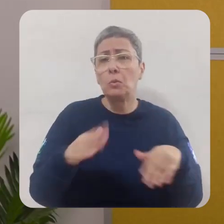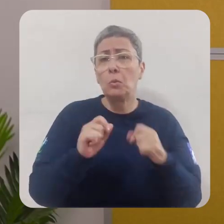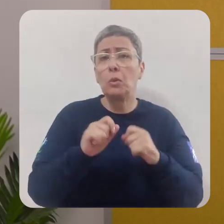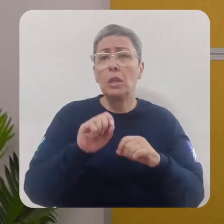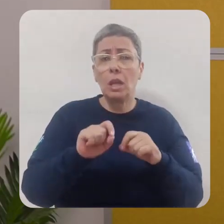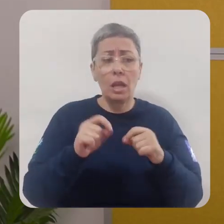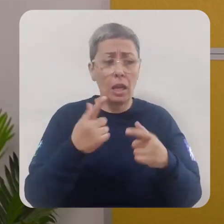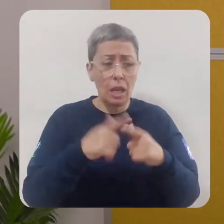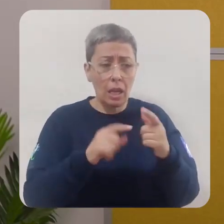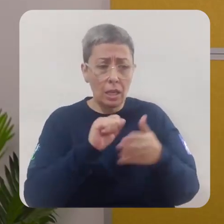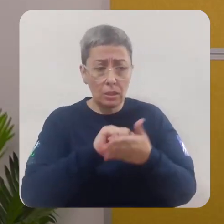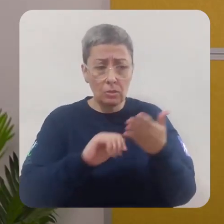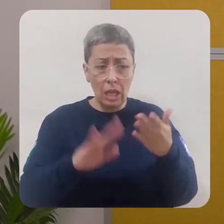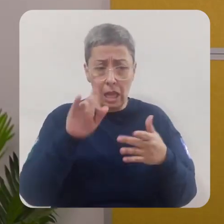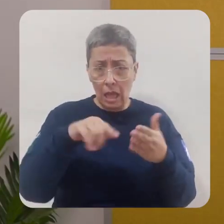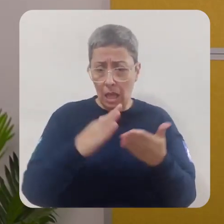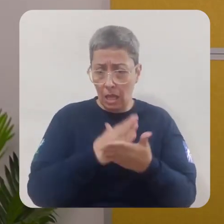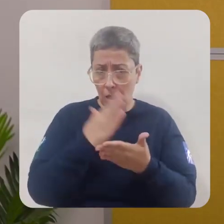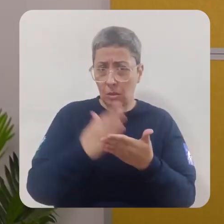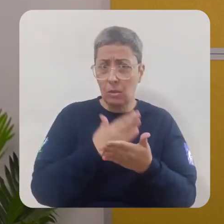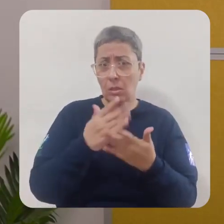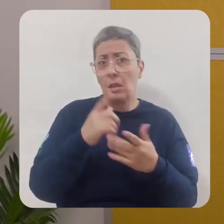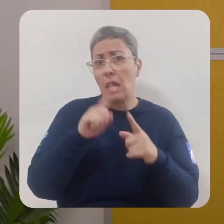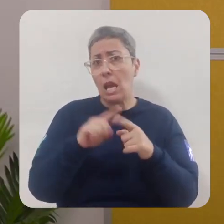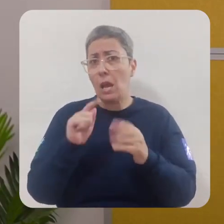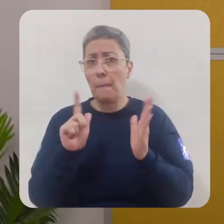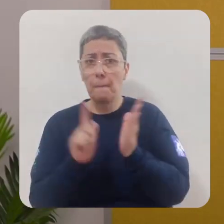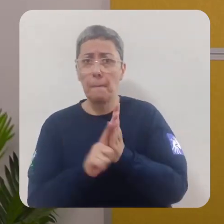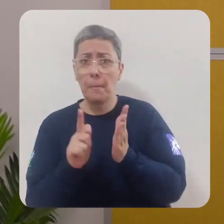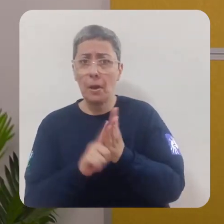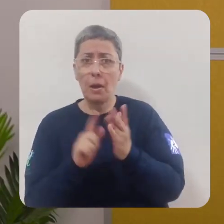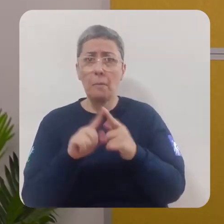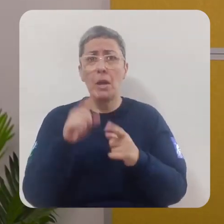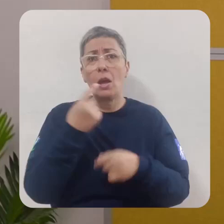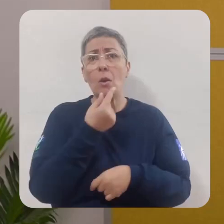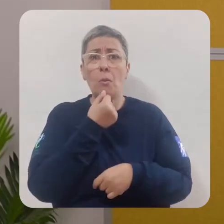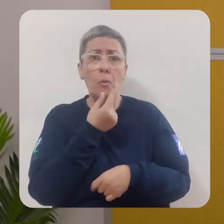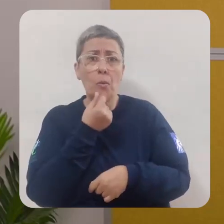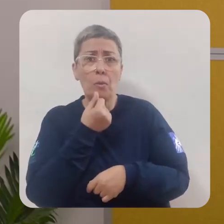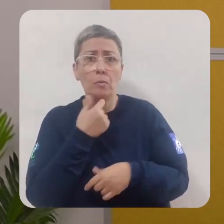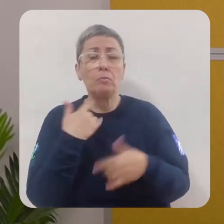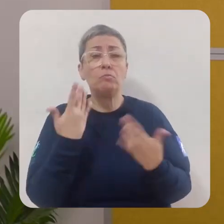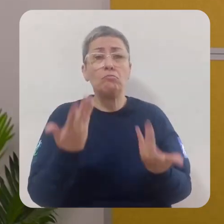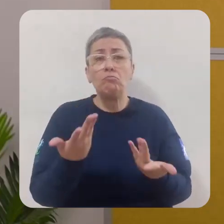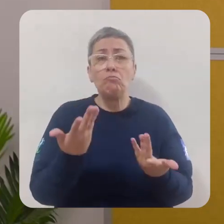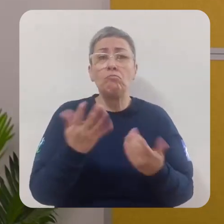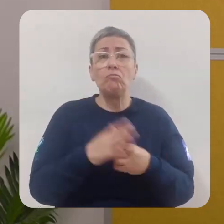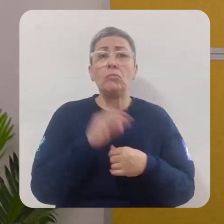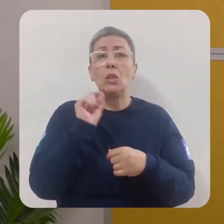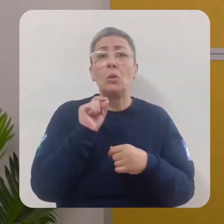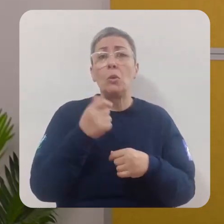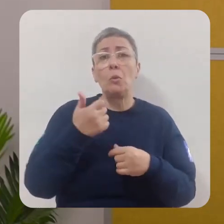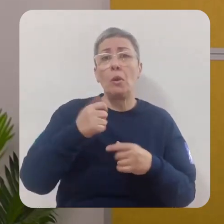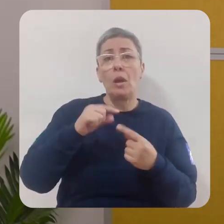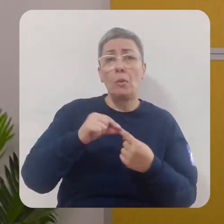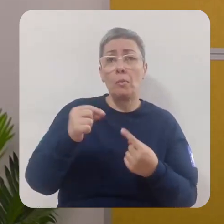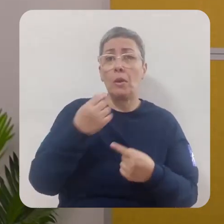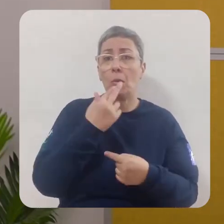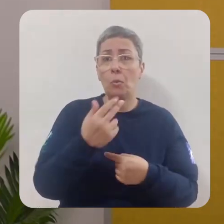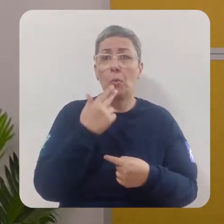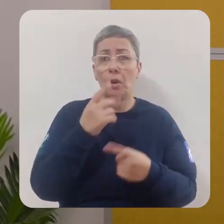essa criança atividade em sala. É este caderno? É uma folha? É um lápis? É